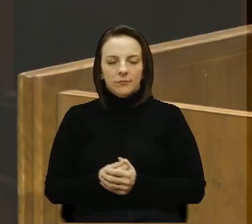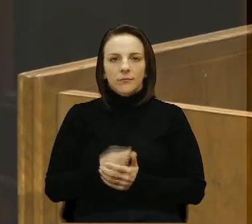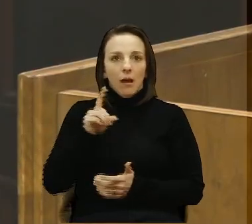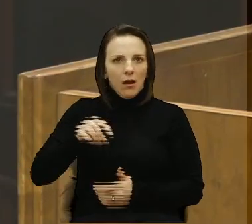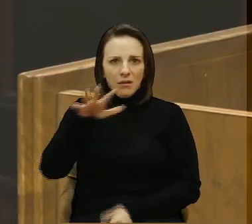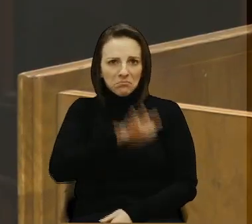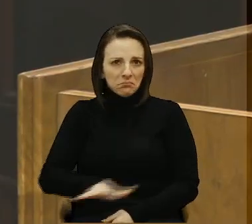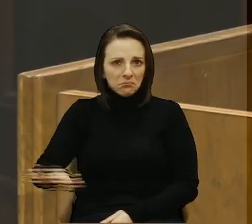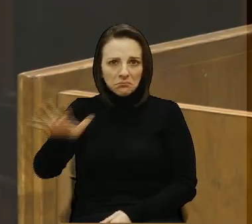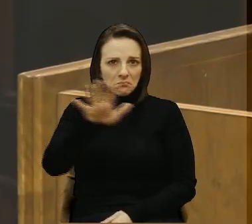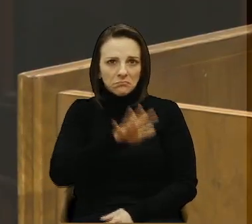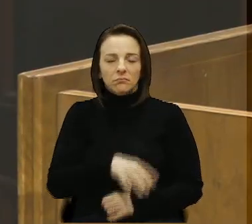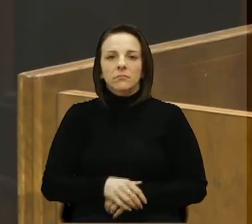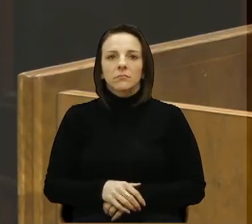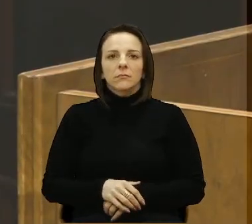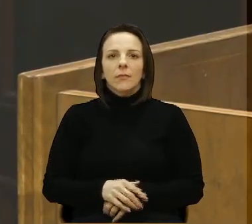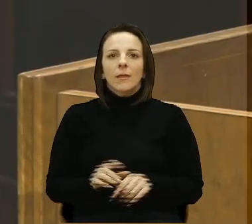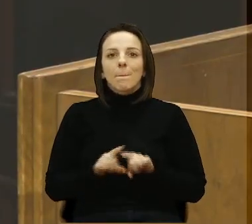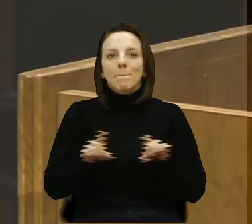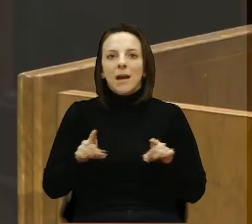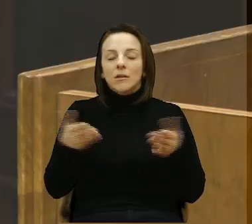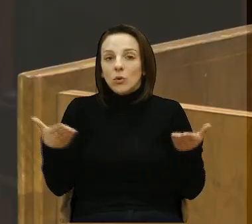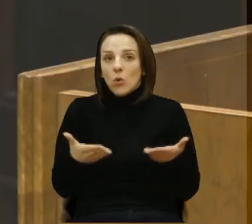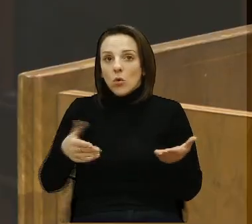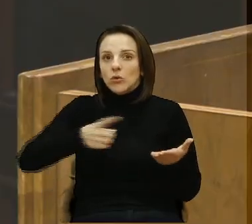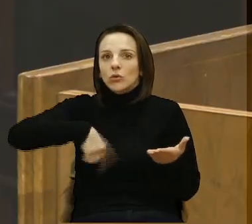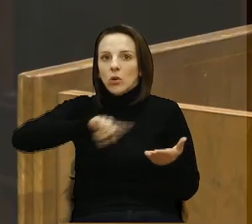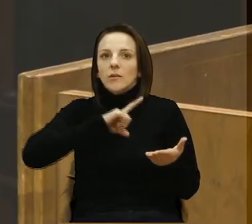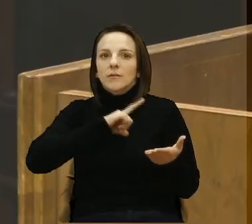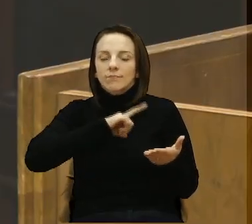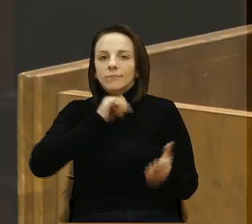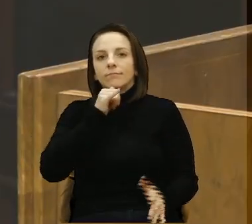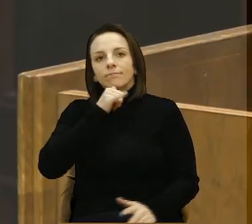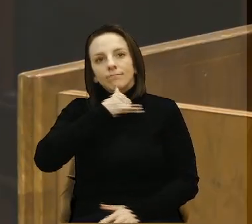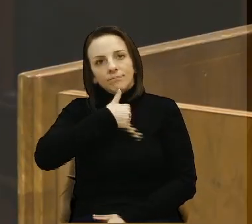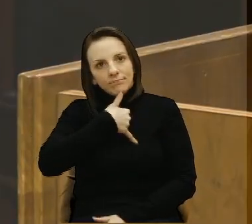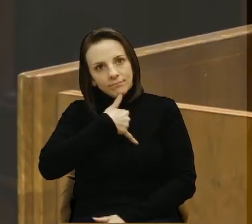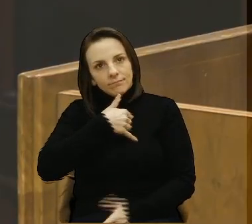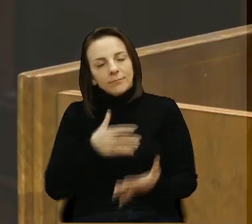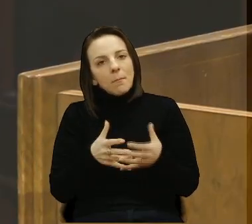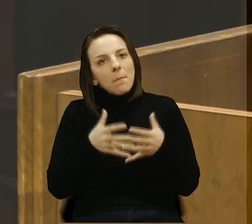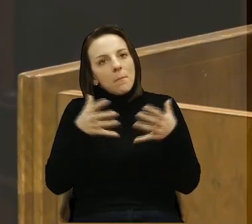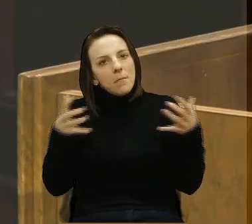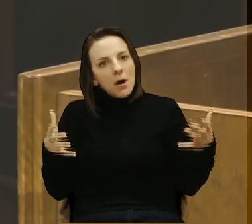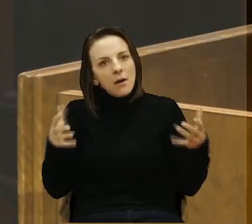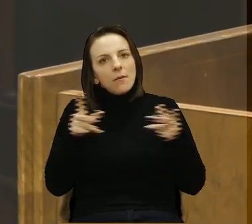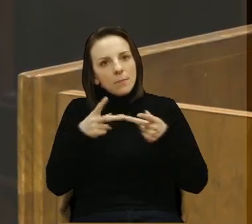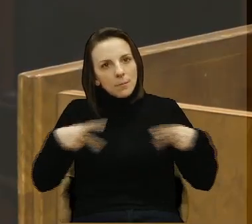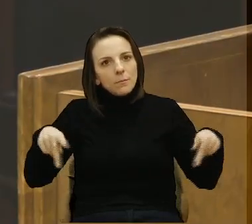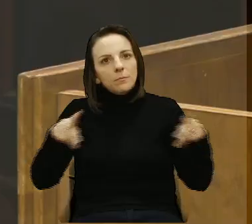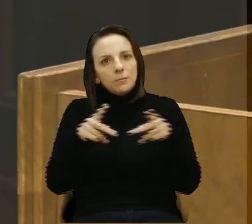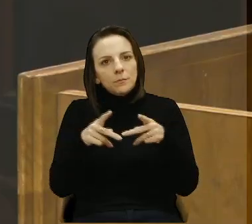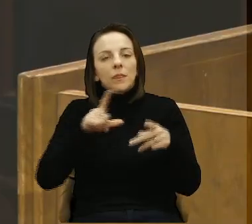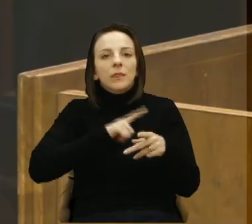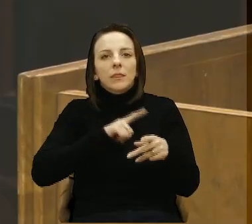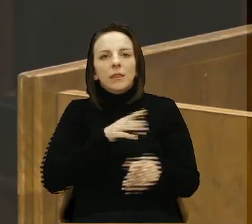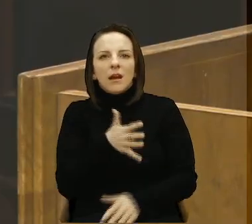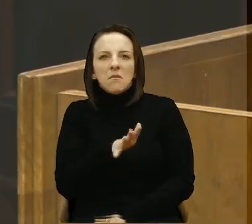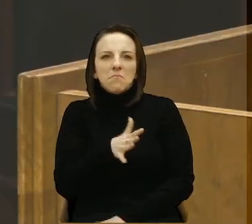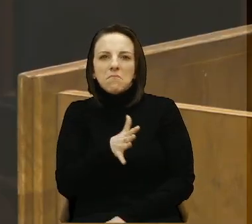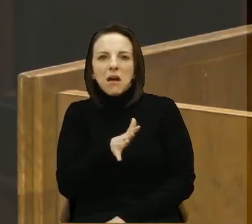hoje, infelizmente, a grande maioria da nossa população que tem uma média